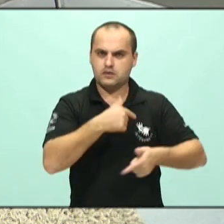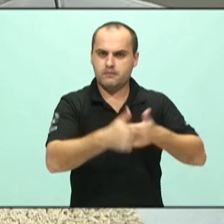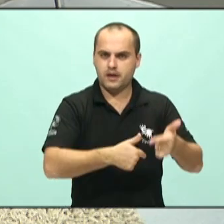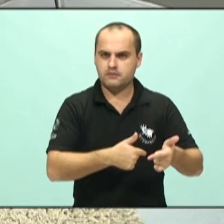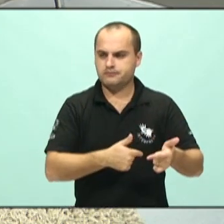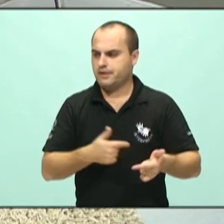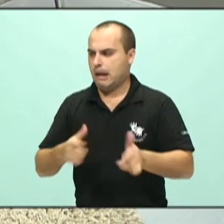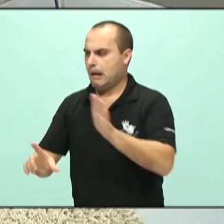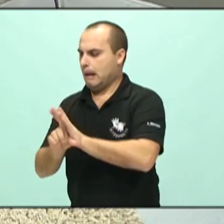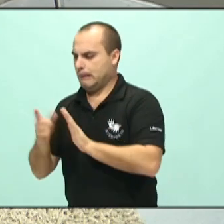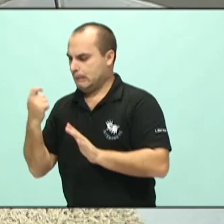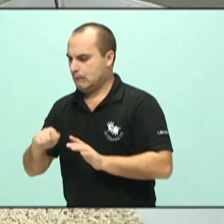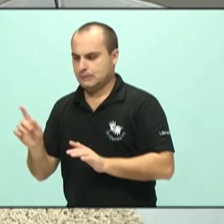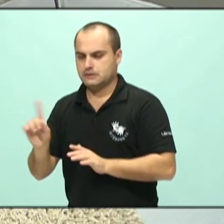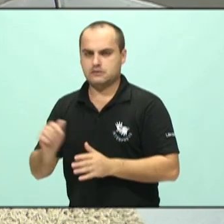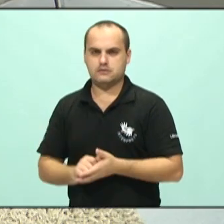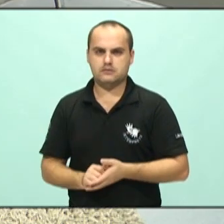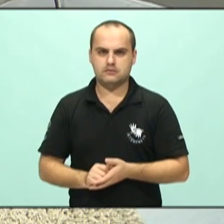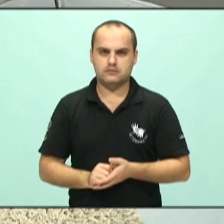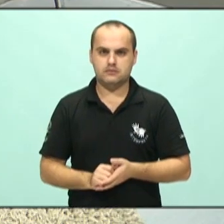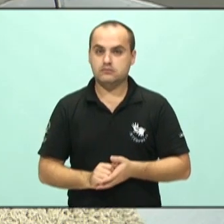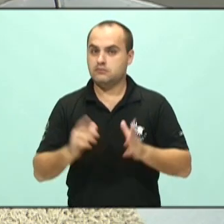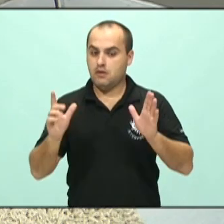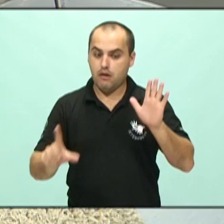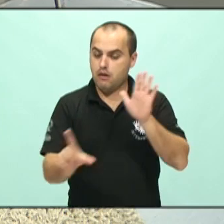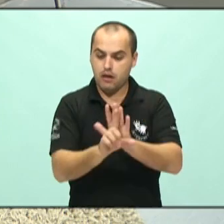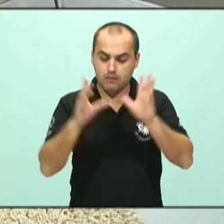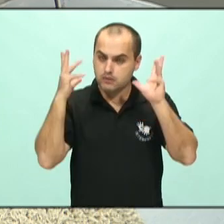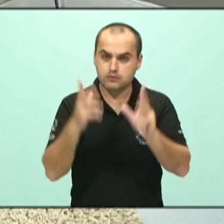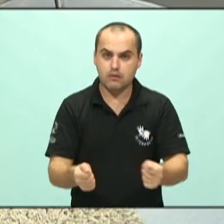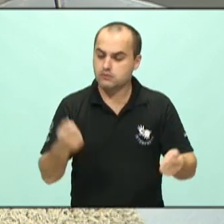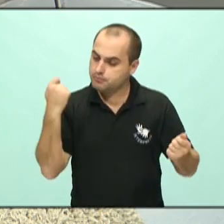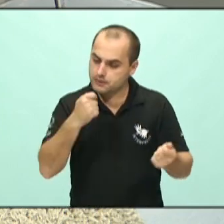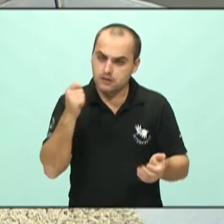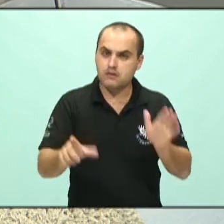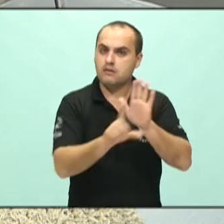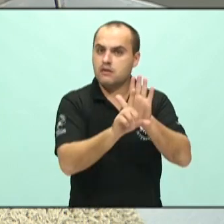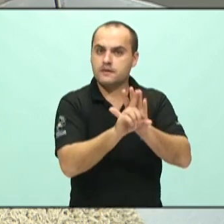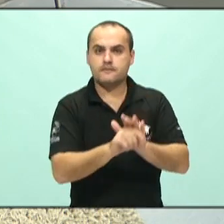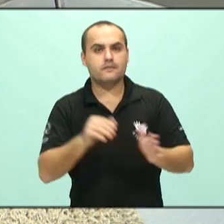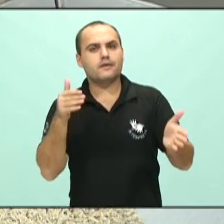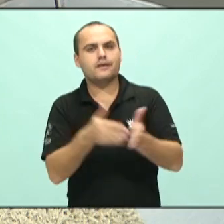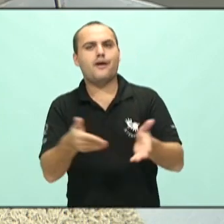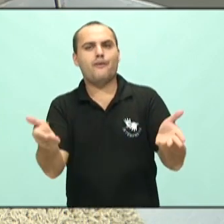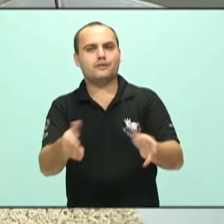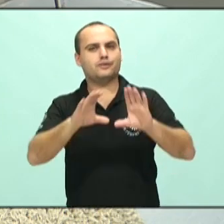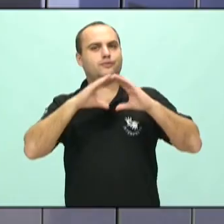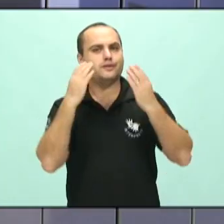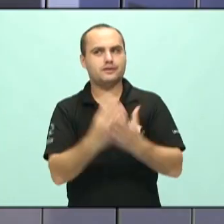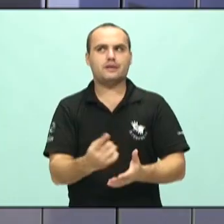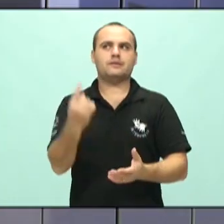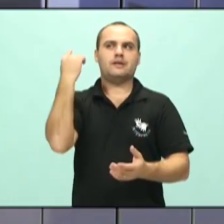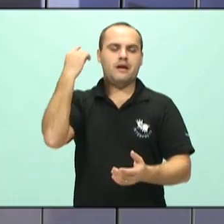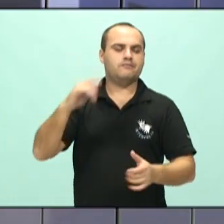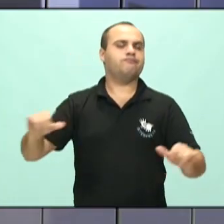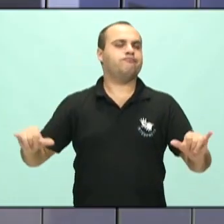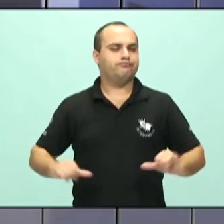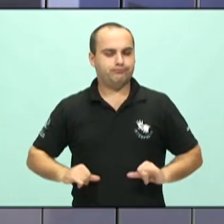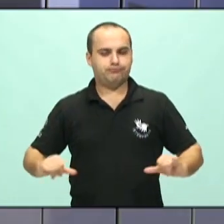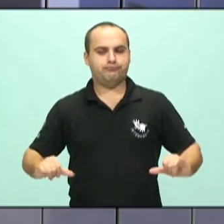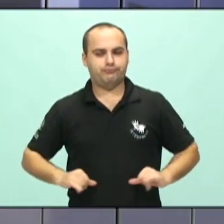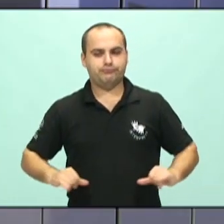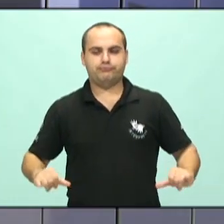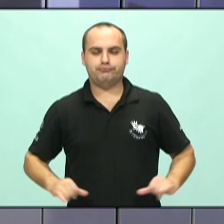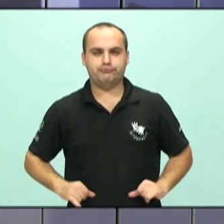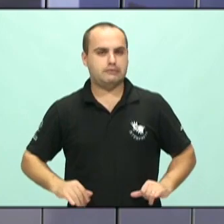porque não gera muito emprego, aí tem que cumprir a lei? Não, a lei é para todos, cumpra-se a lei. Até hoje a comunidade está sofrendo, não foi definitivamente resolvido,